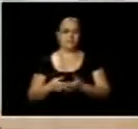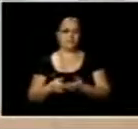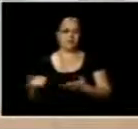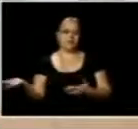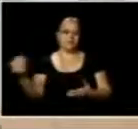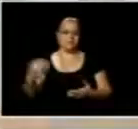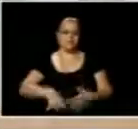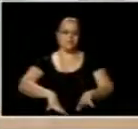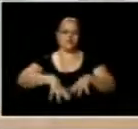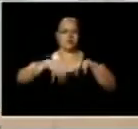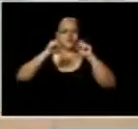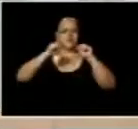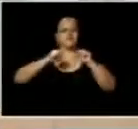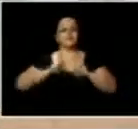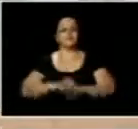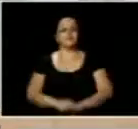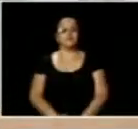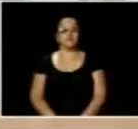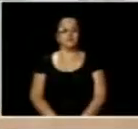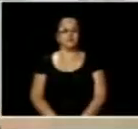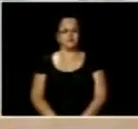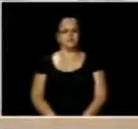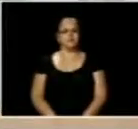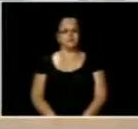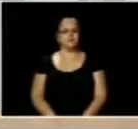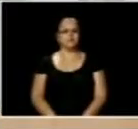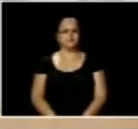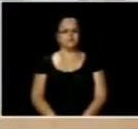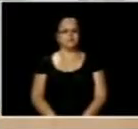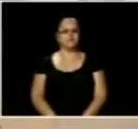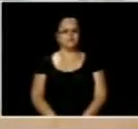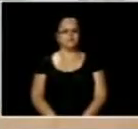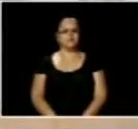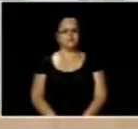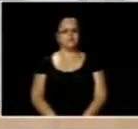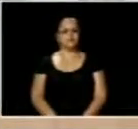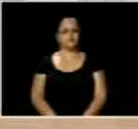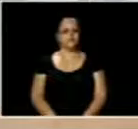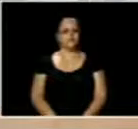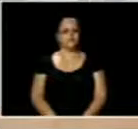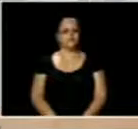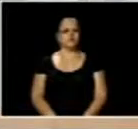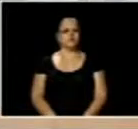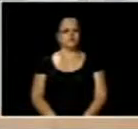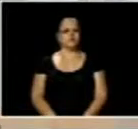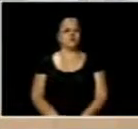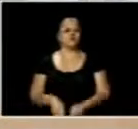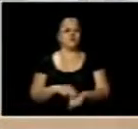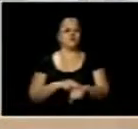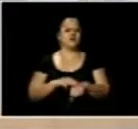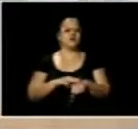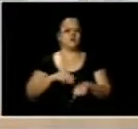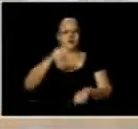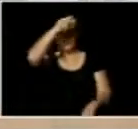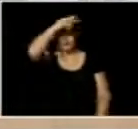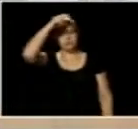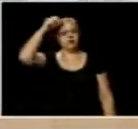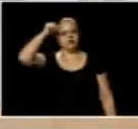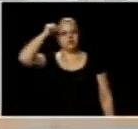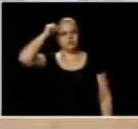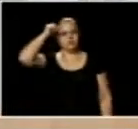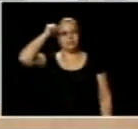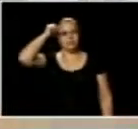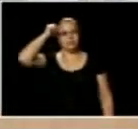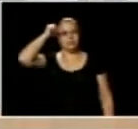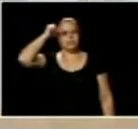Marquinhos Meirelles, que conversando com o prefeito no dia anterior, isso está registrado aqui, colocou que o prefeito disse que se empenhará